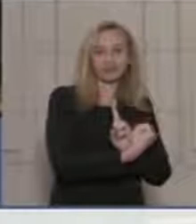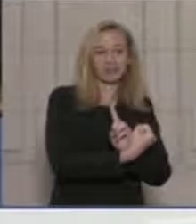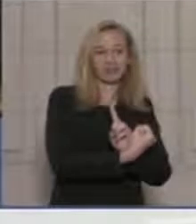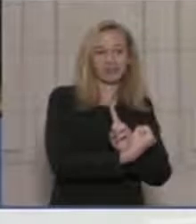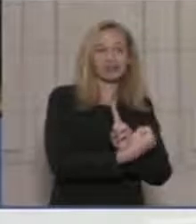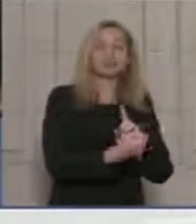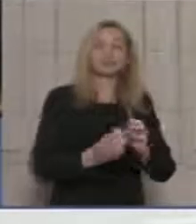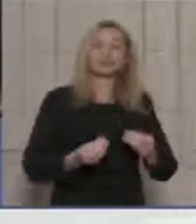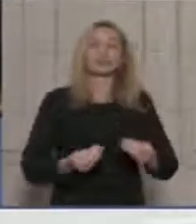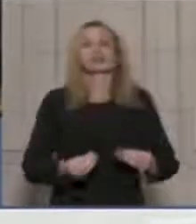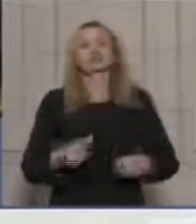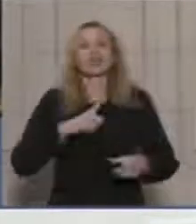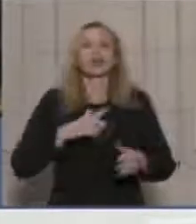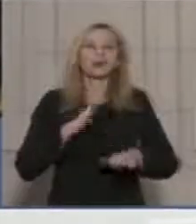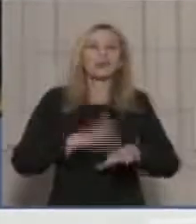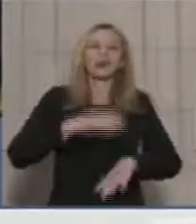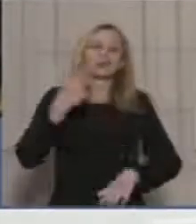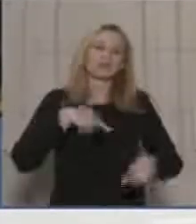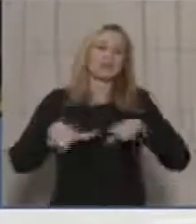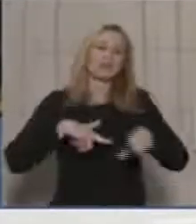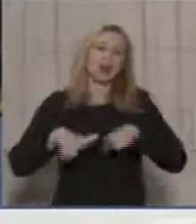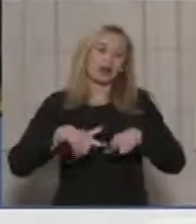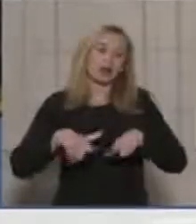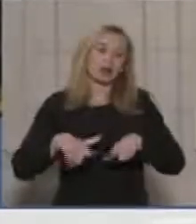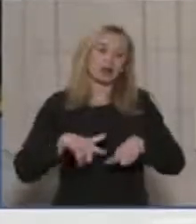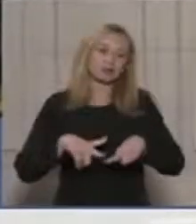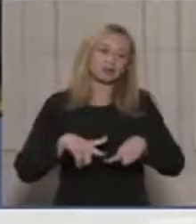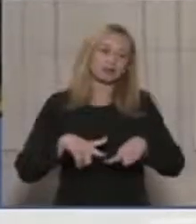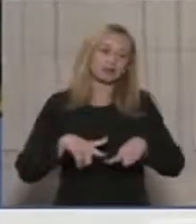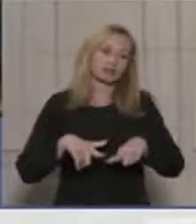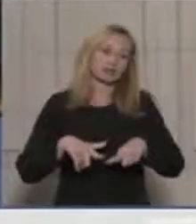gerar mais emprego e gerar mais renda para a